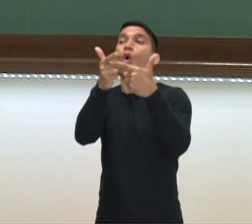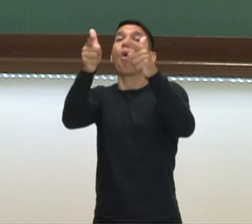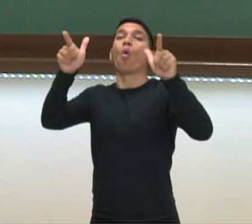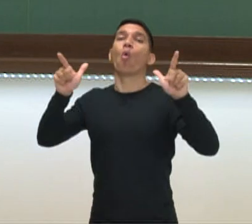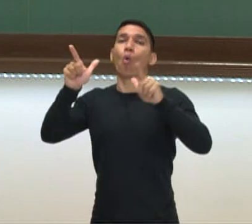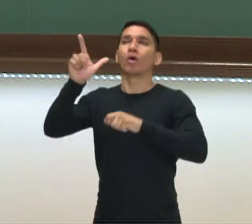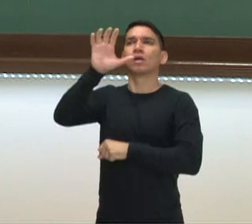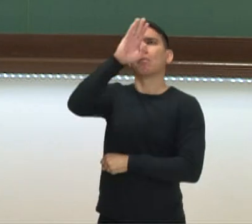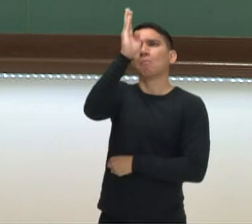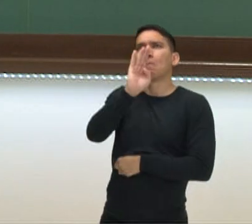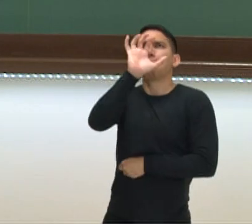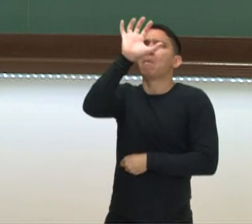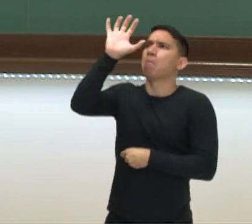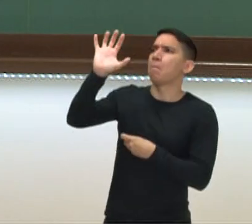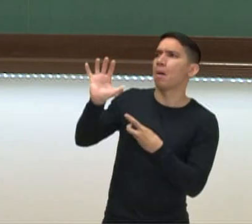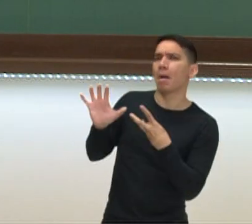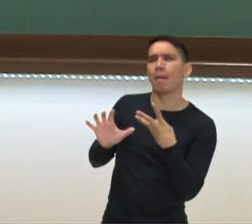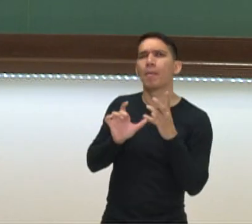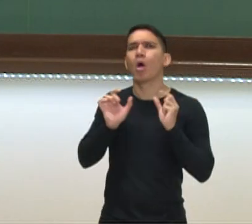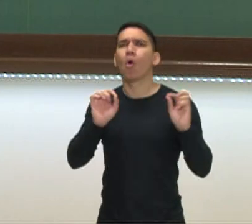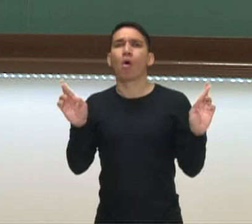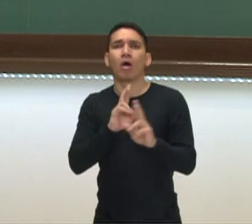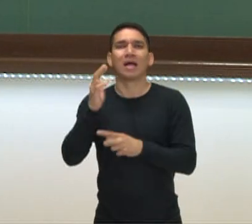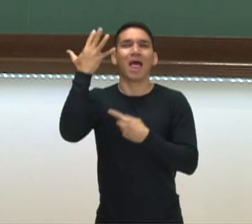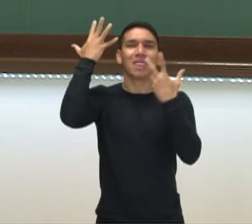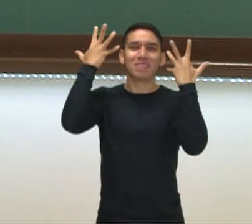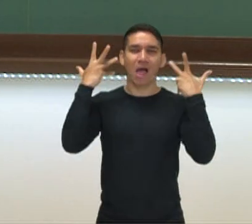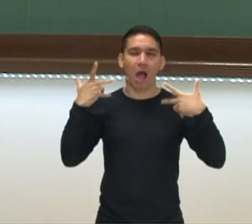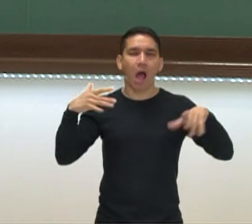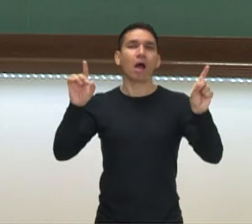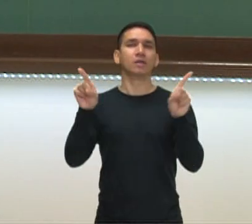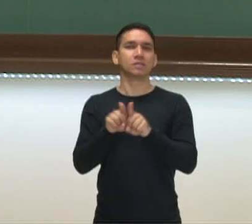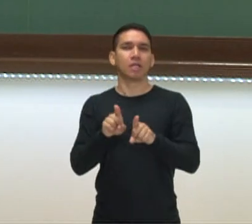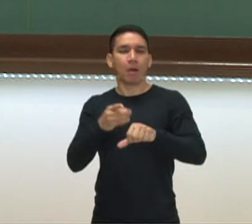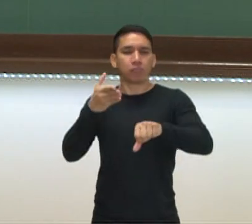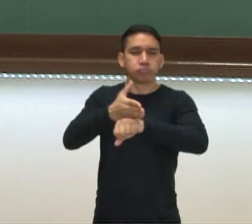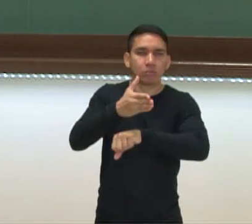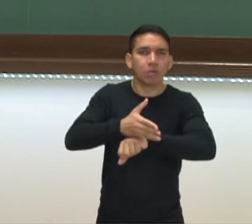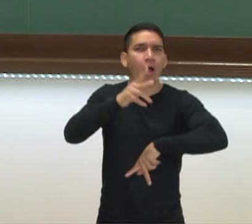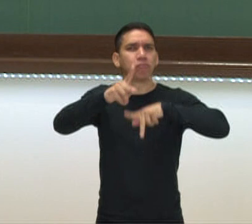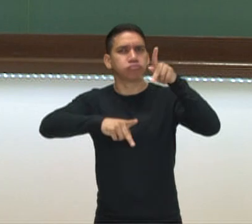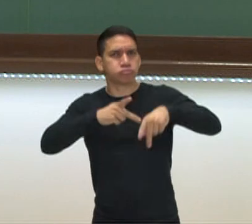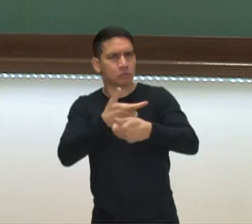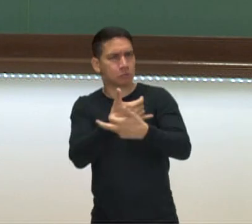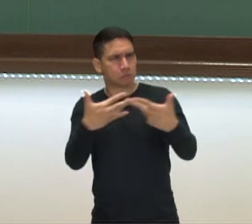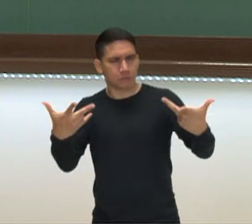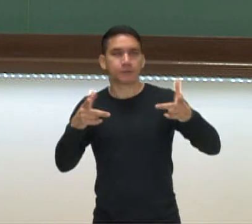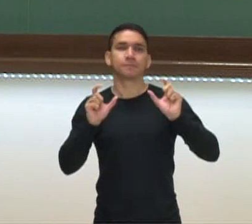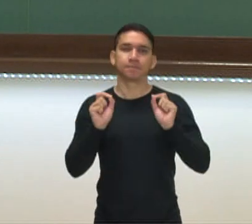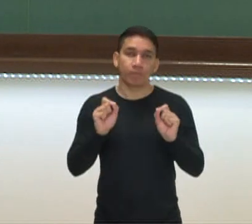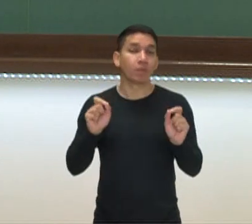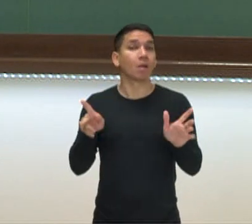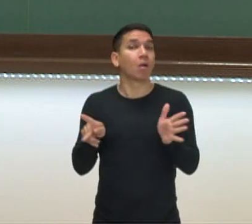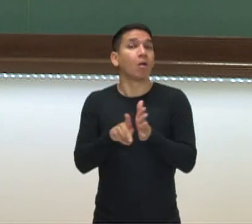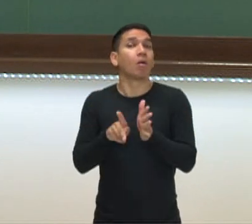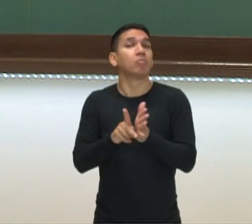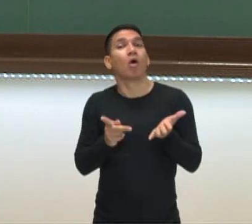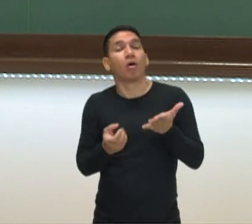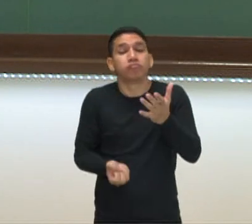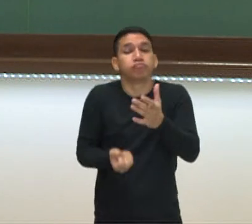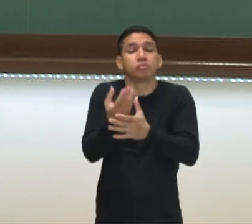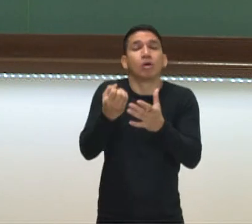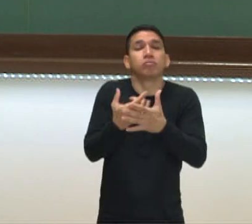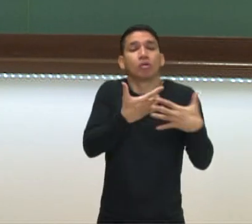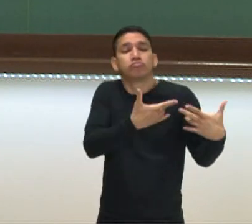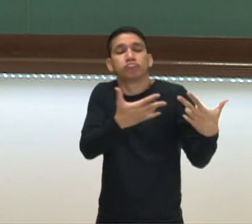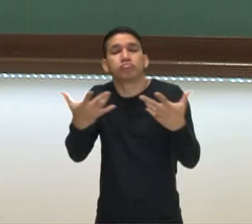regiões brasileiras, em termos naturais, de ocupação, de população e tudo mais, da própria formação